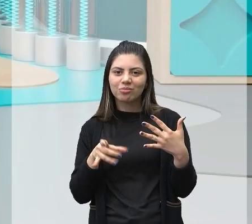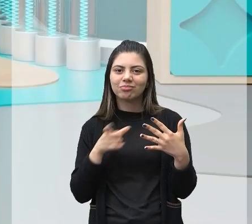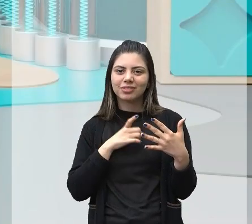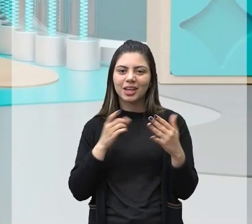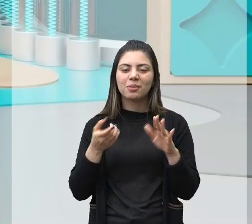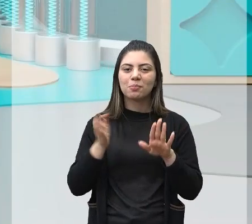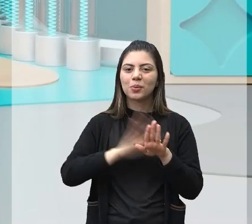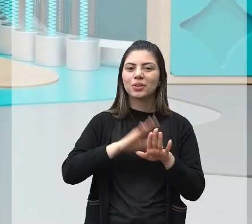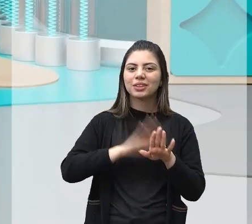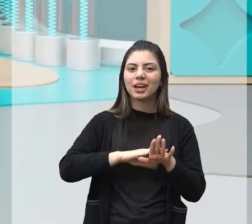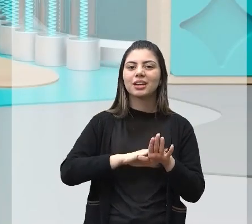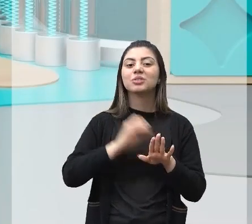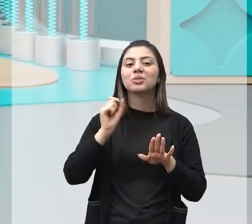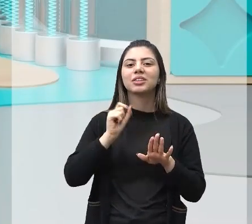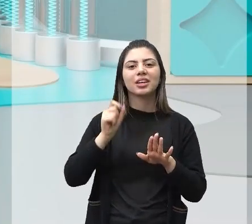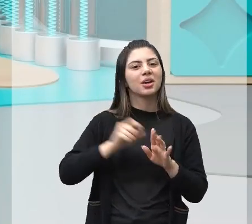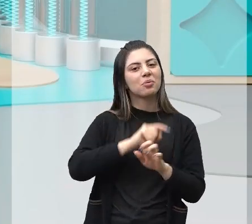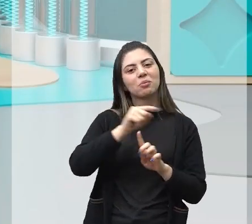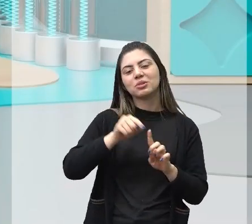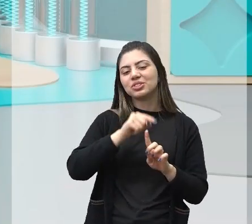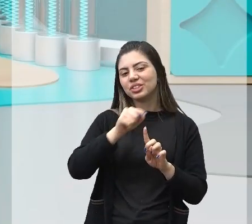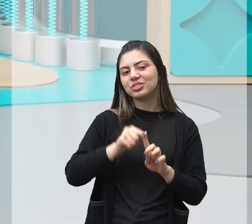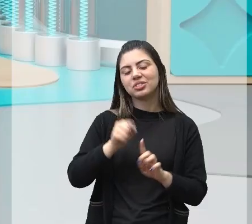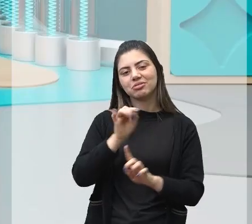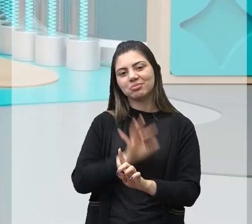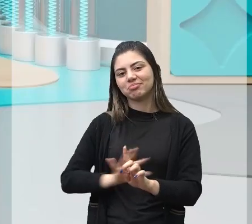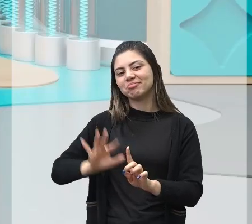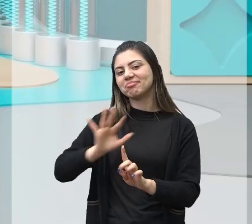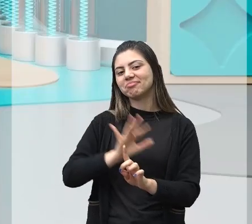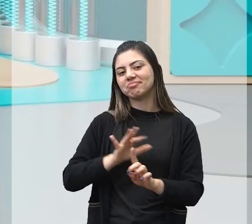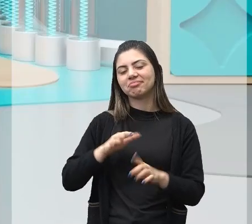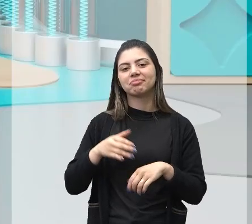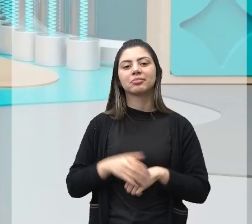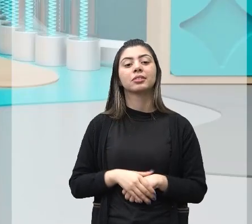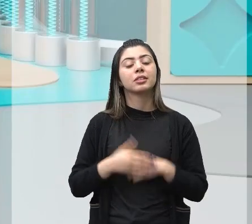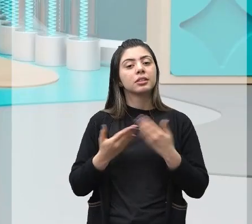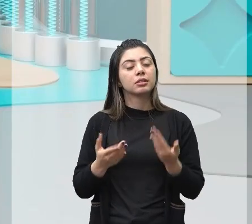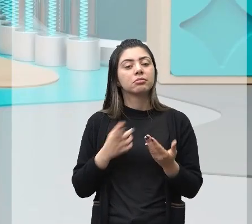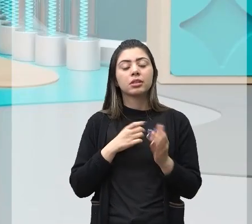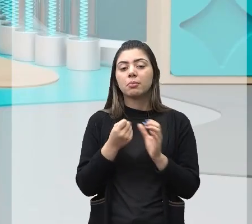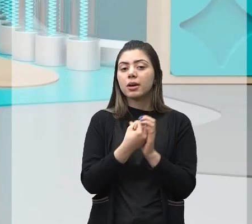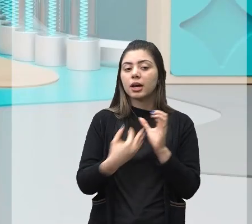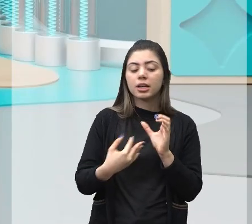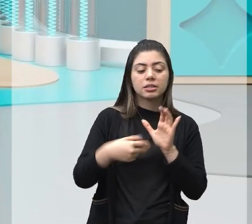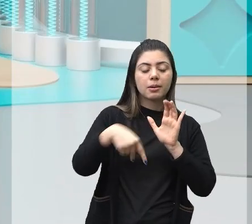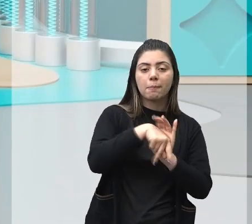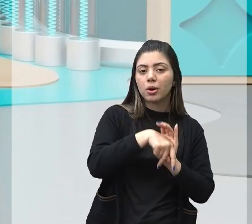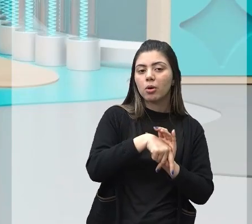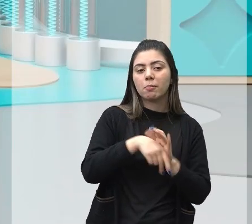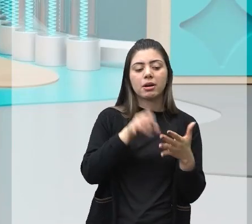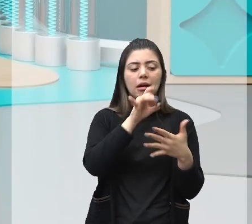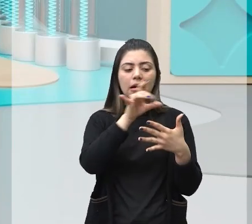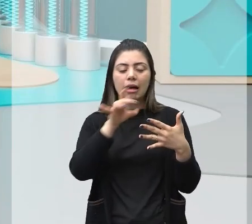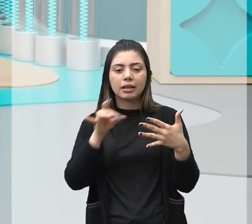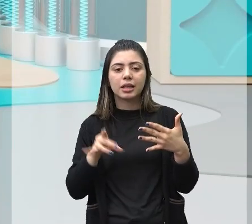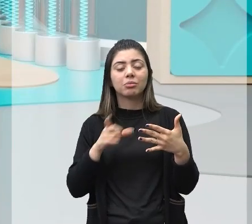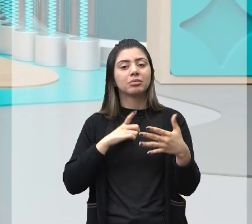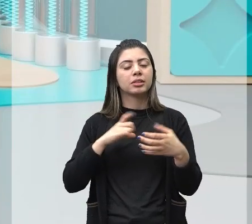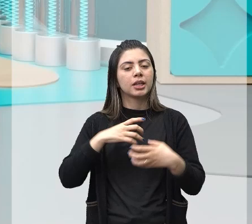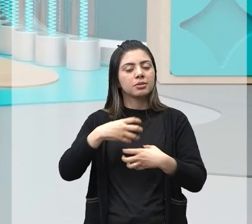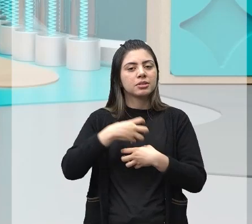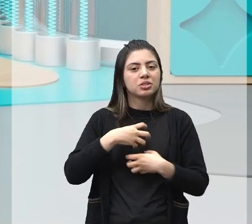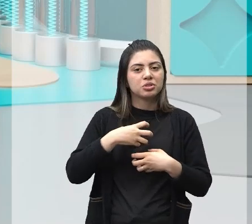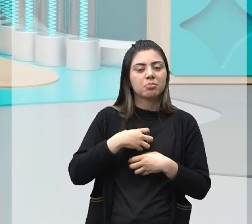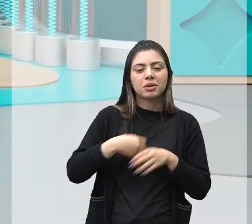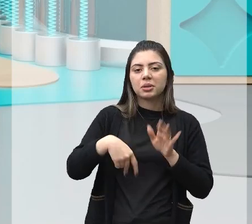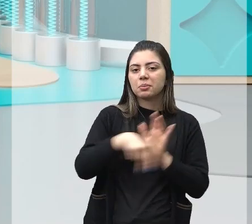intenção, né, da cena, ela vai trazer uma caracterização específica, ela vai trazer uma emoção